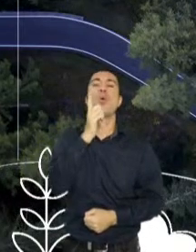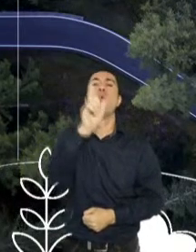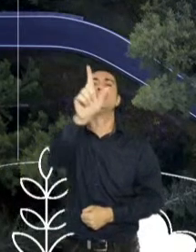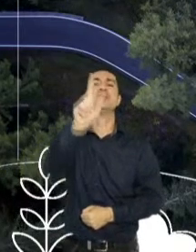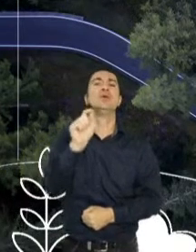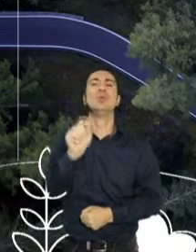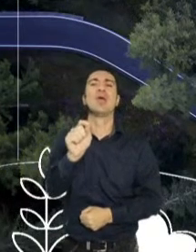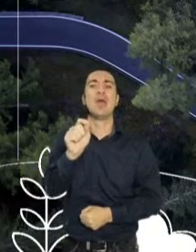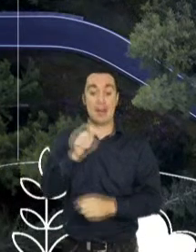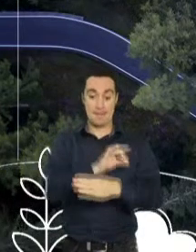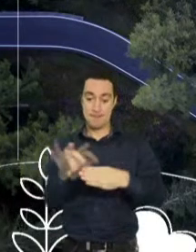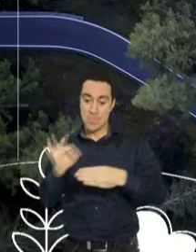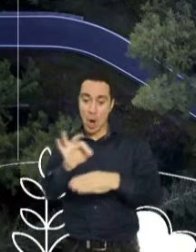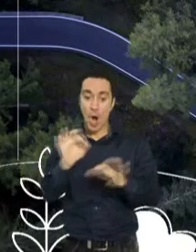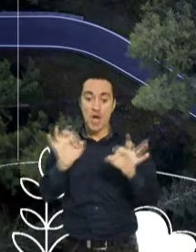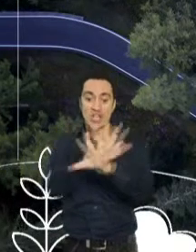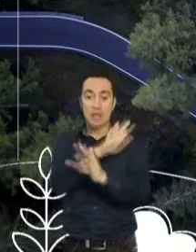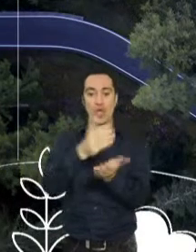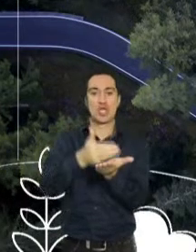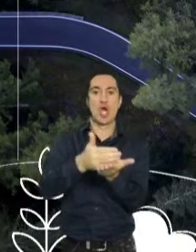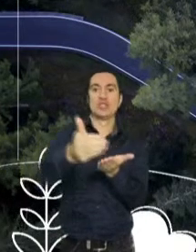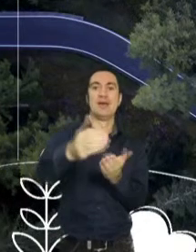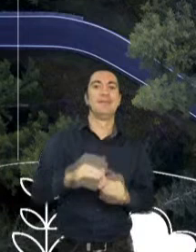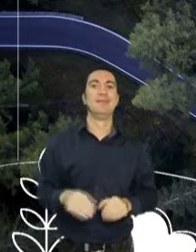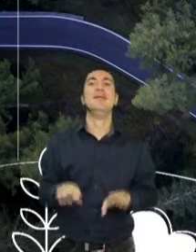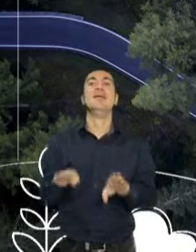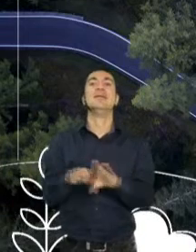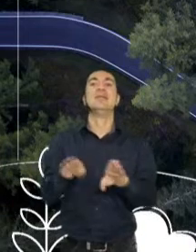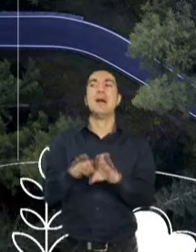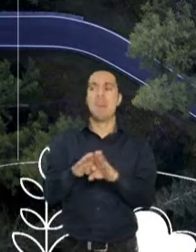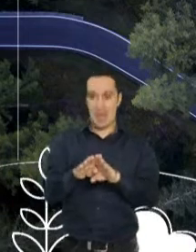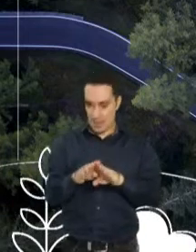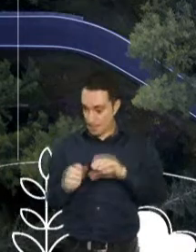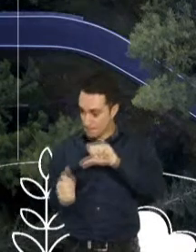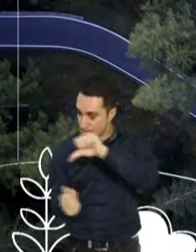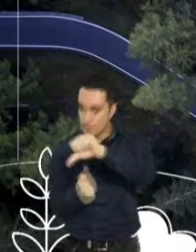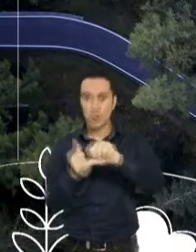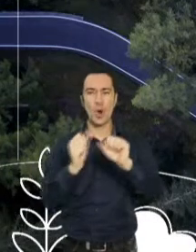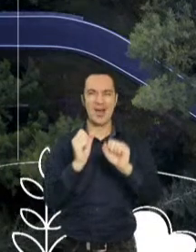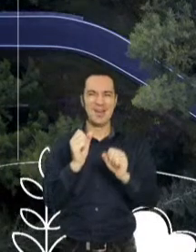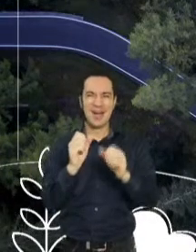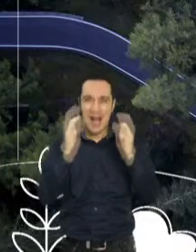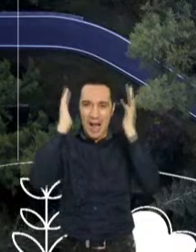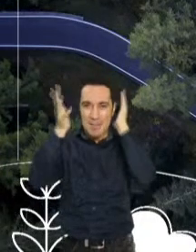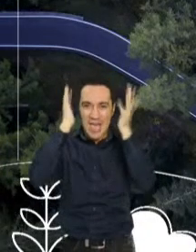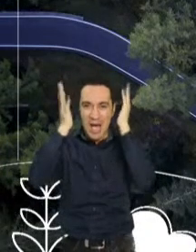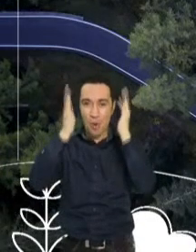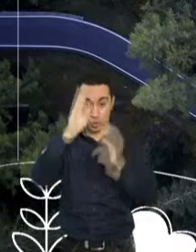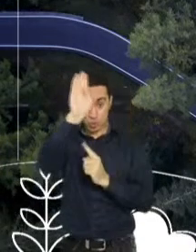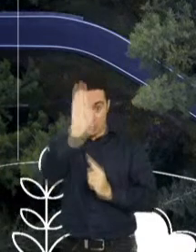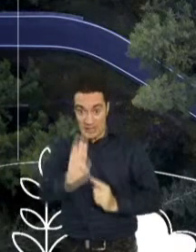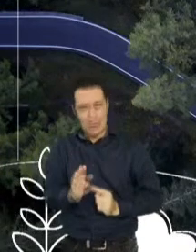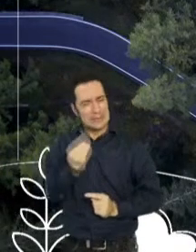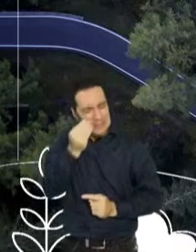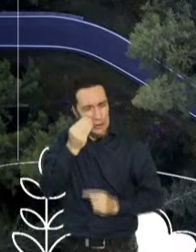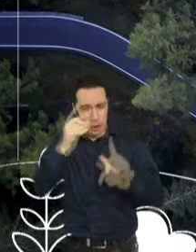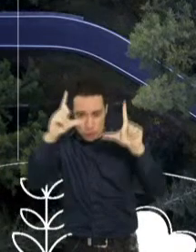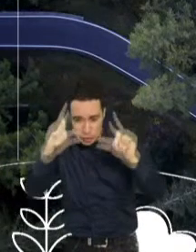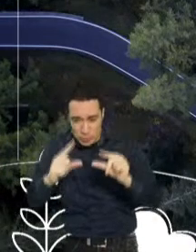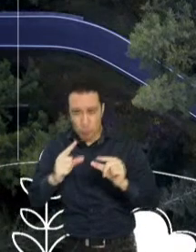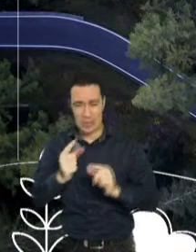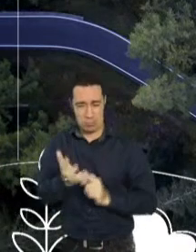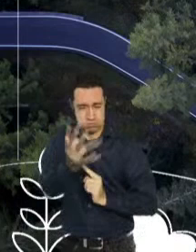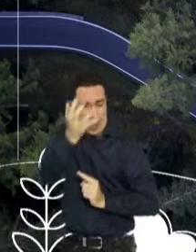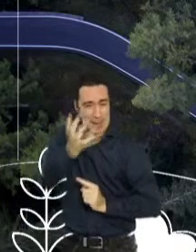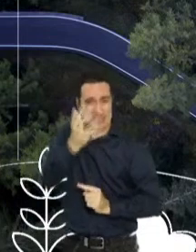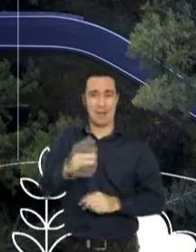concluímos o projeto de introdução e passamos a industrializar os caminhões a gás no Brasil. Em